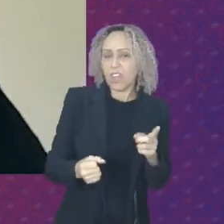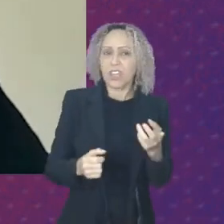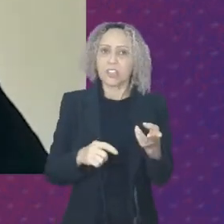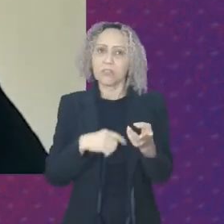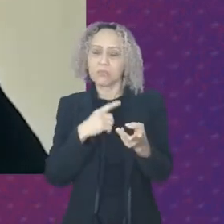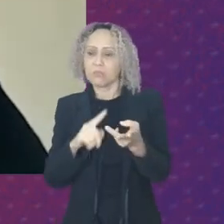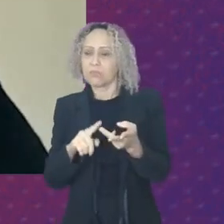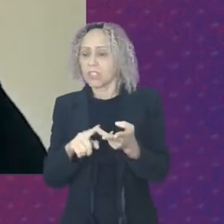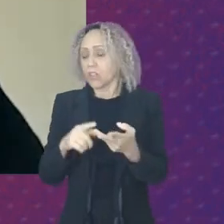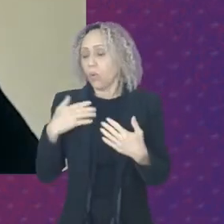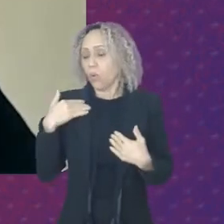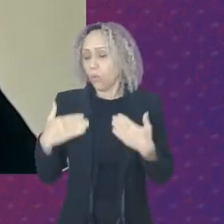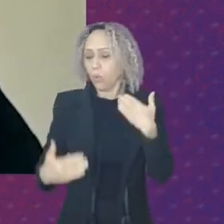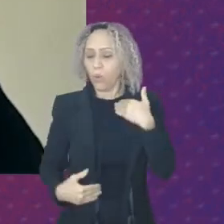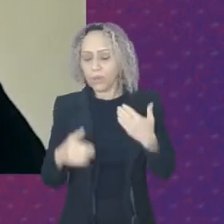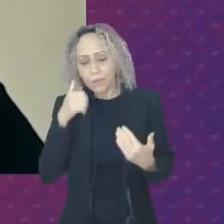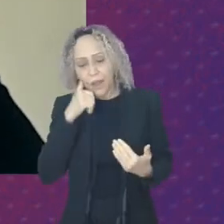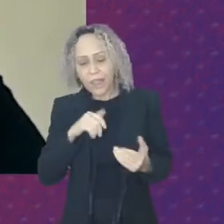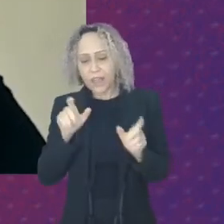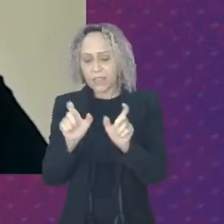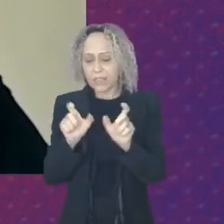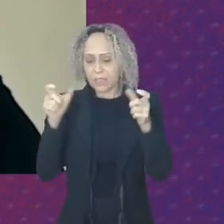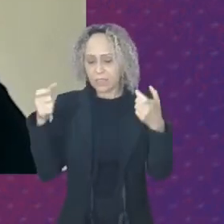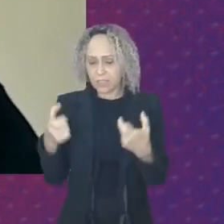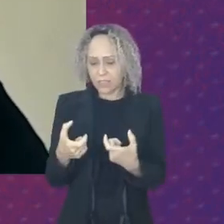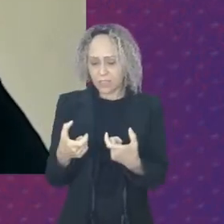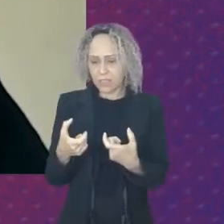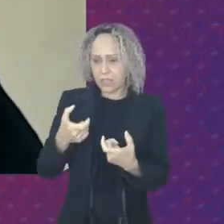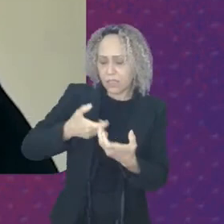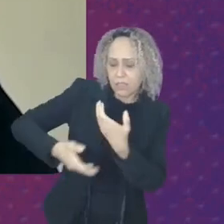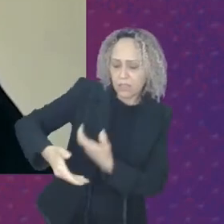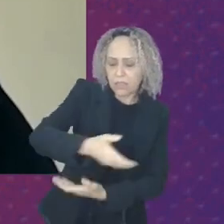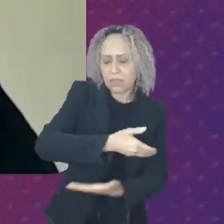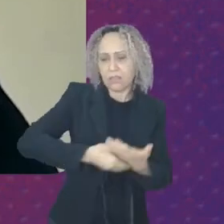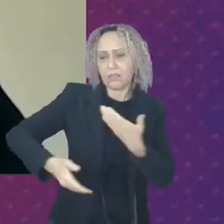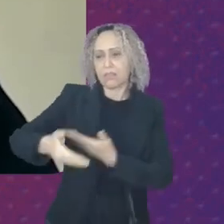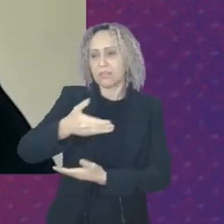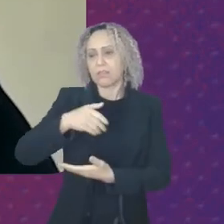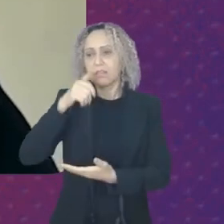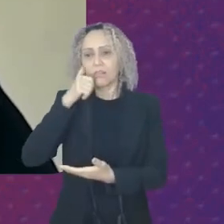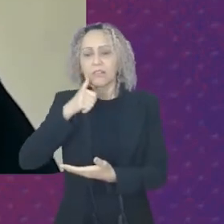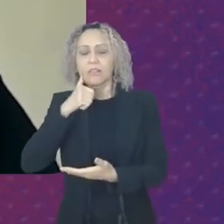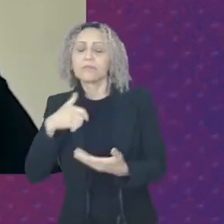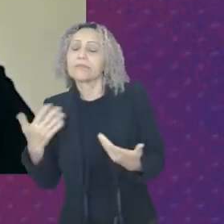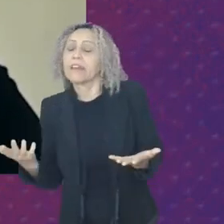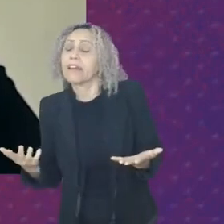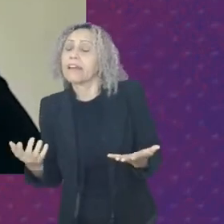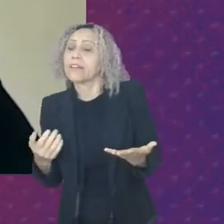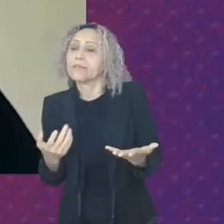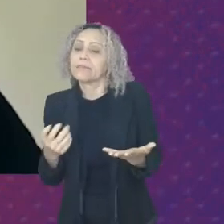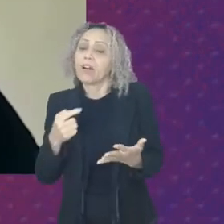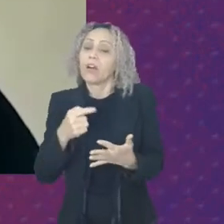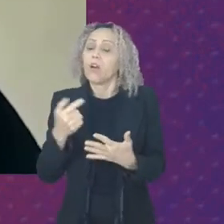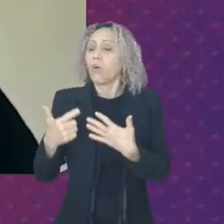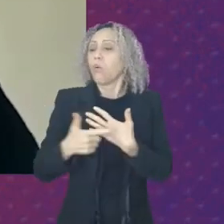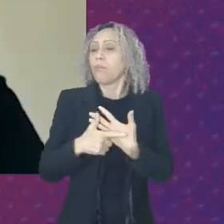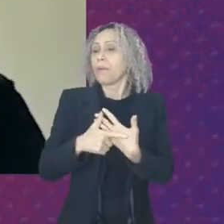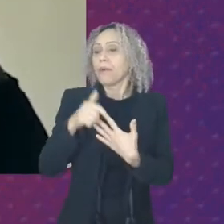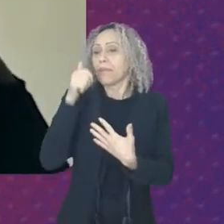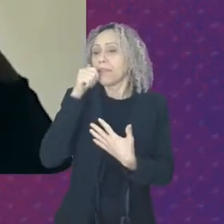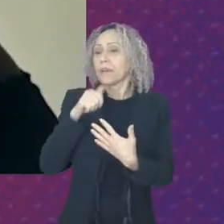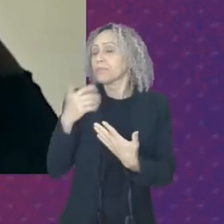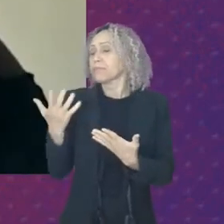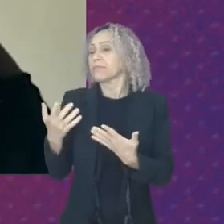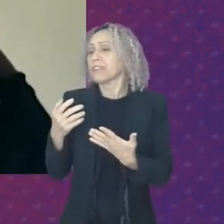corpo das mulheres, a hipersexualização daquelas mulheres que estavam nas avenidas desfilando, o papel da mulher dentro do carnaval,